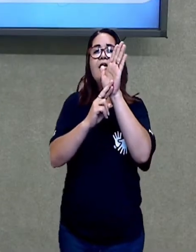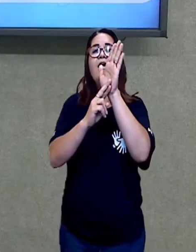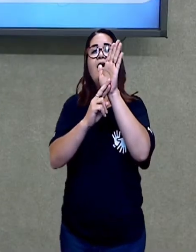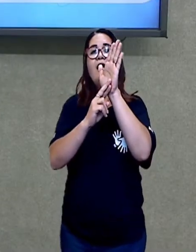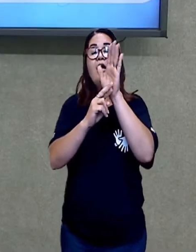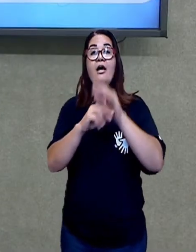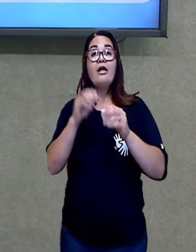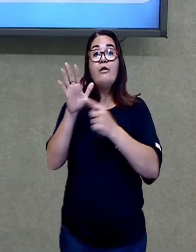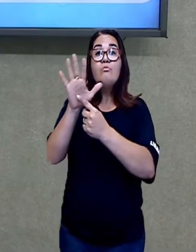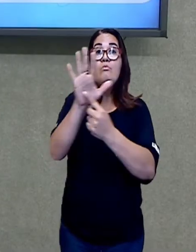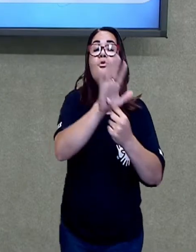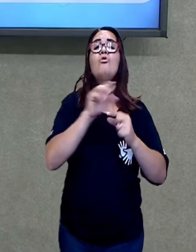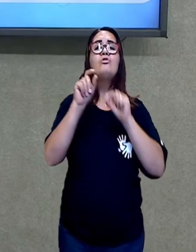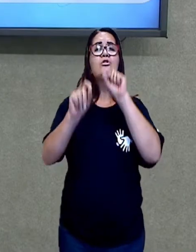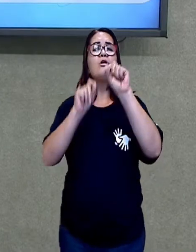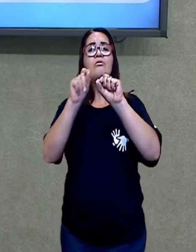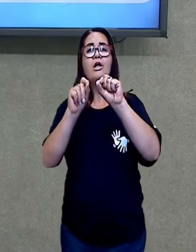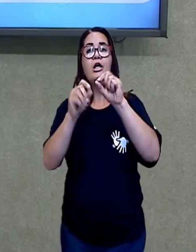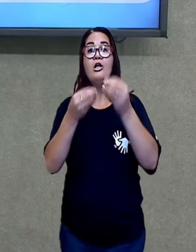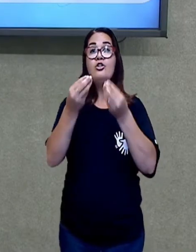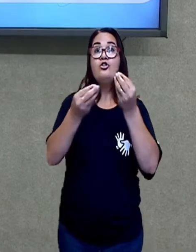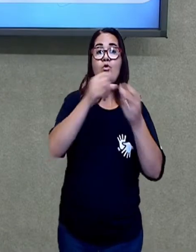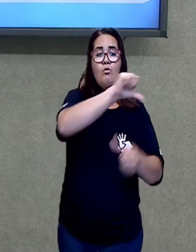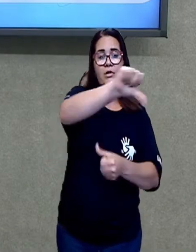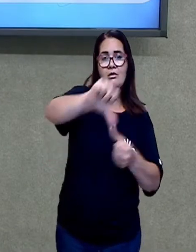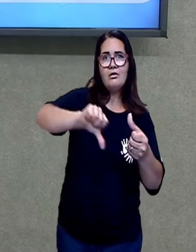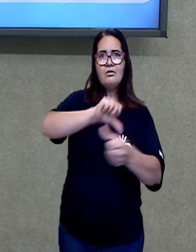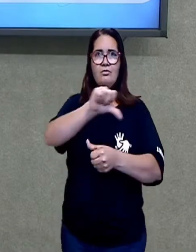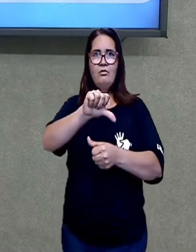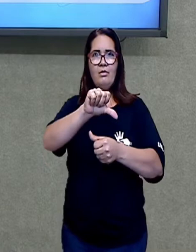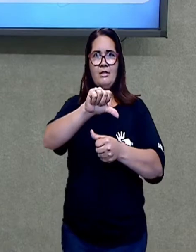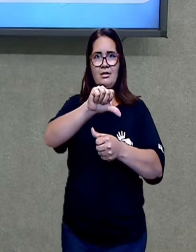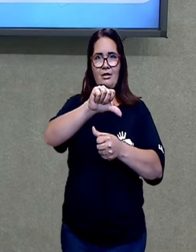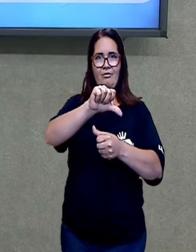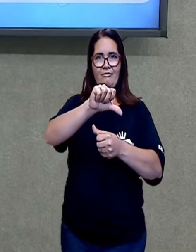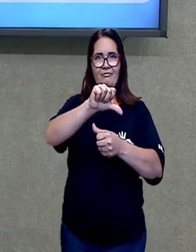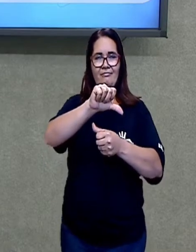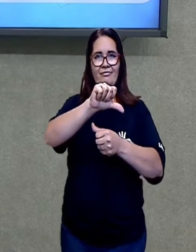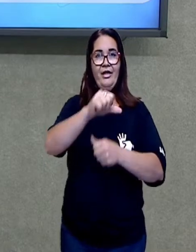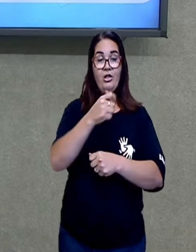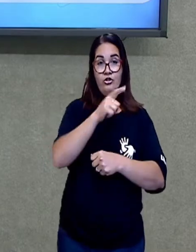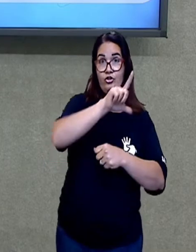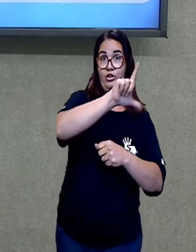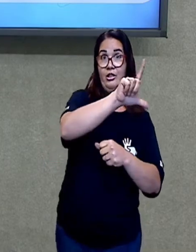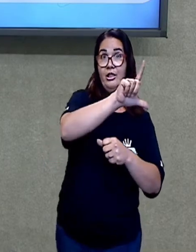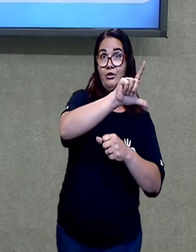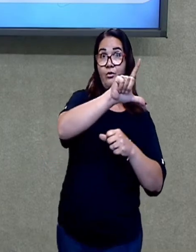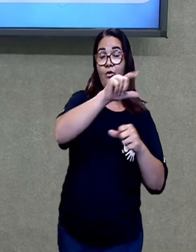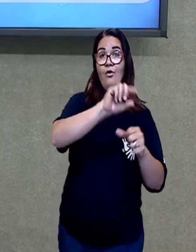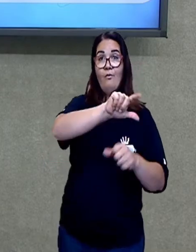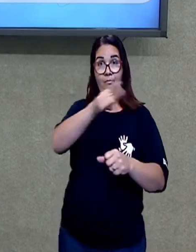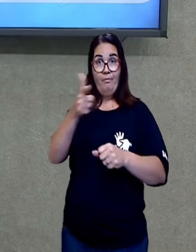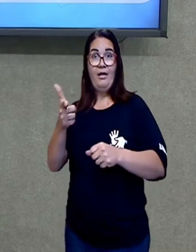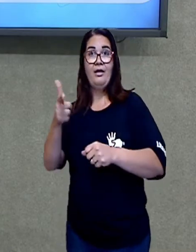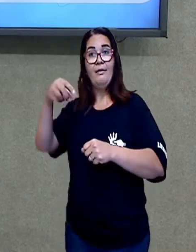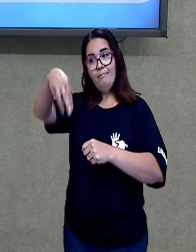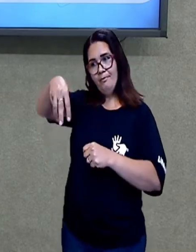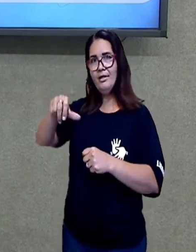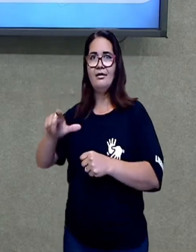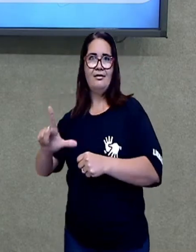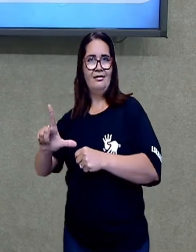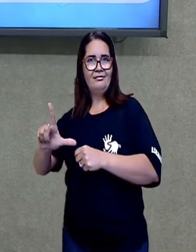são a que mais utilizamos dentro dos conteúdos do quarto ano. Mas também nós temos outras unidades e